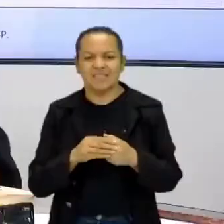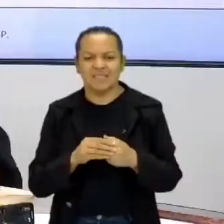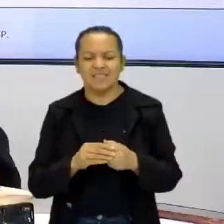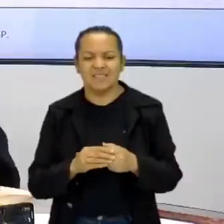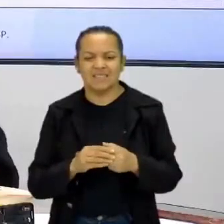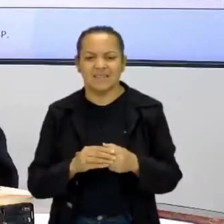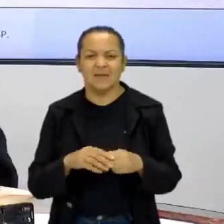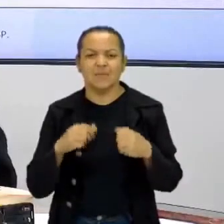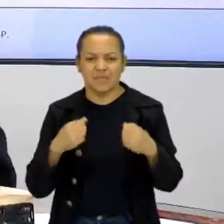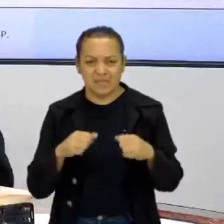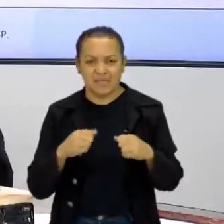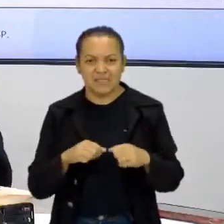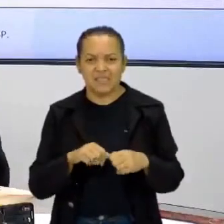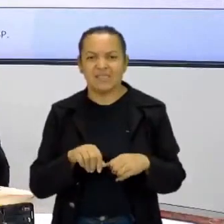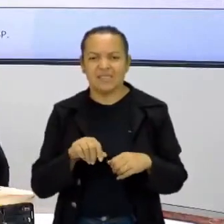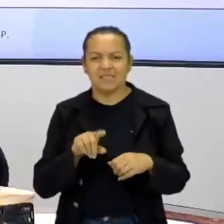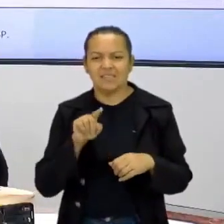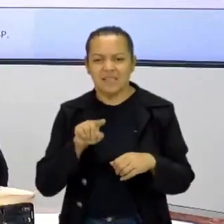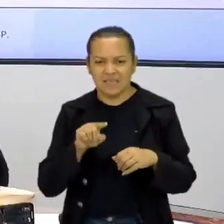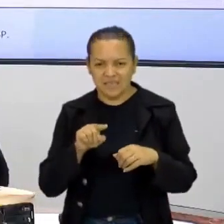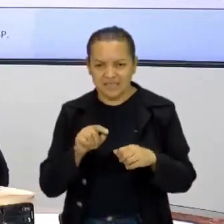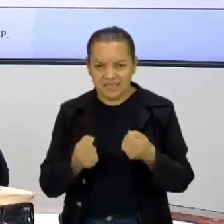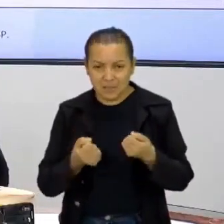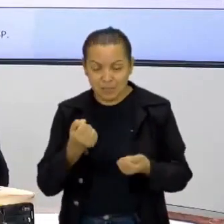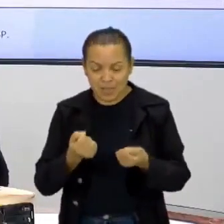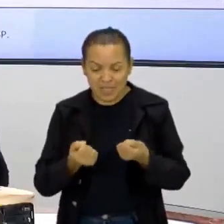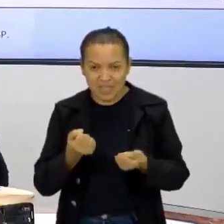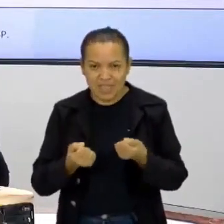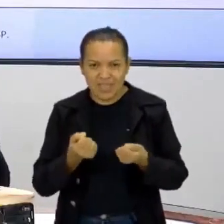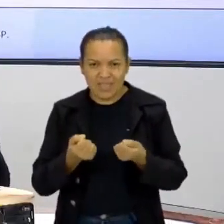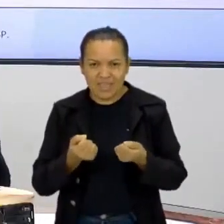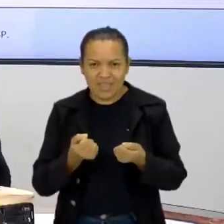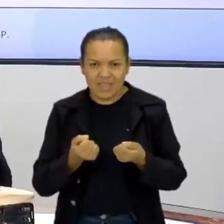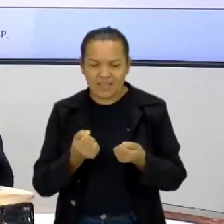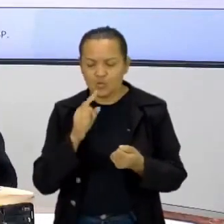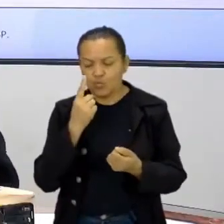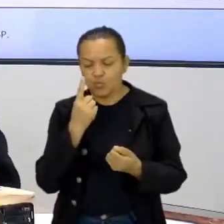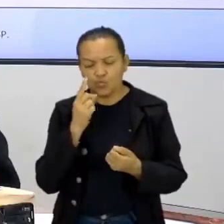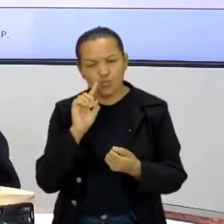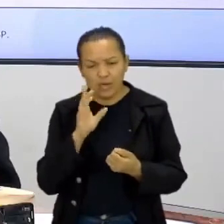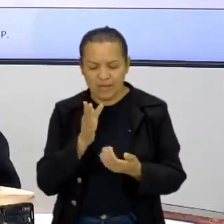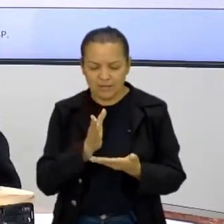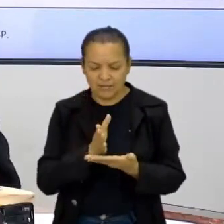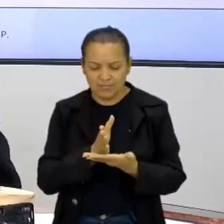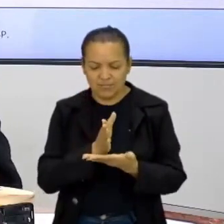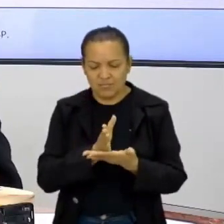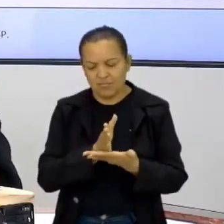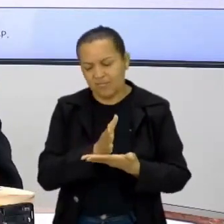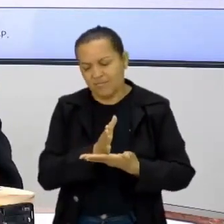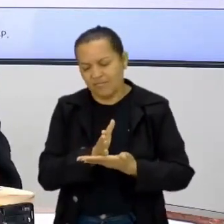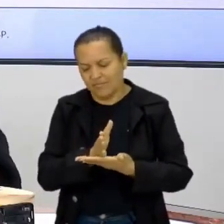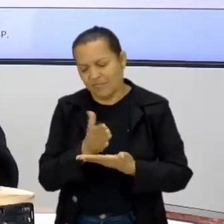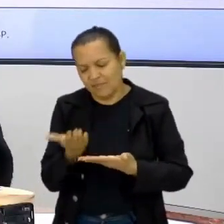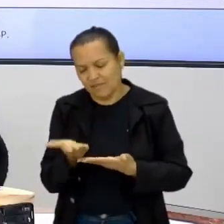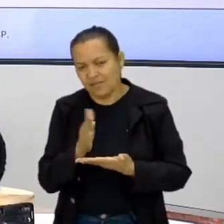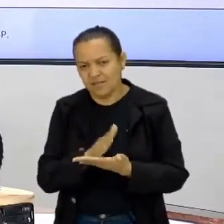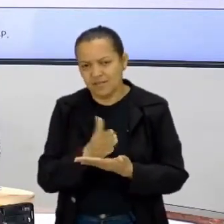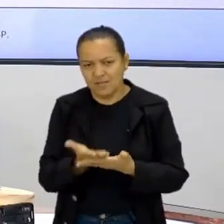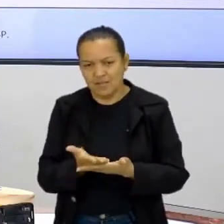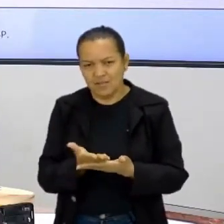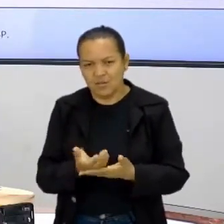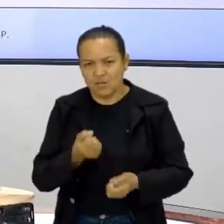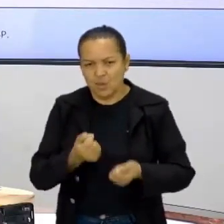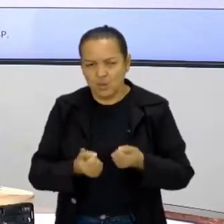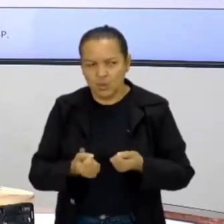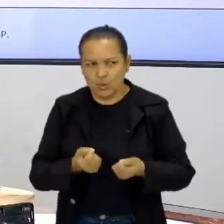você obrigatoriamente precisa que esses pezinhos estejam de um lado só para que ele faça um movimento de vibração. E